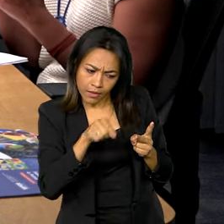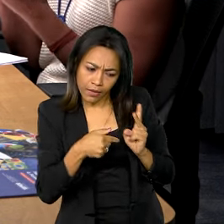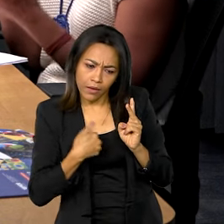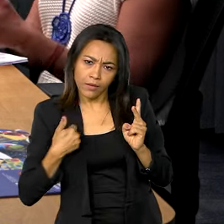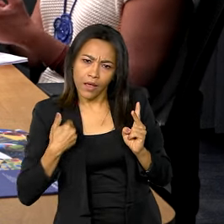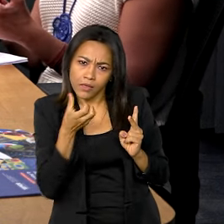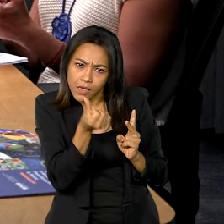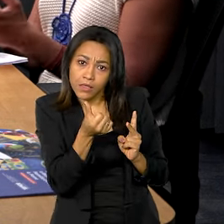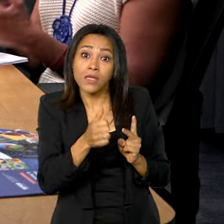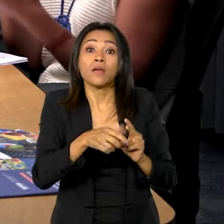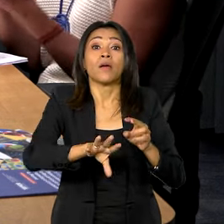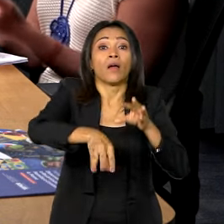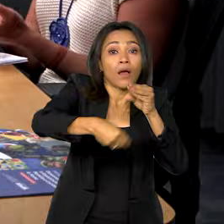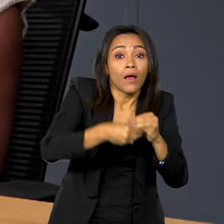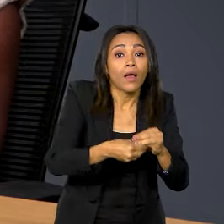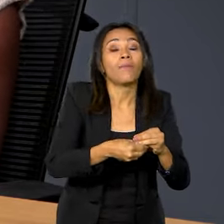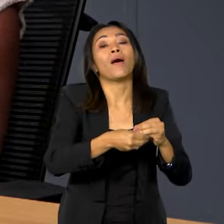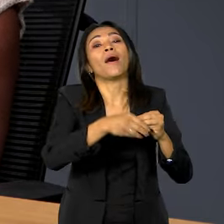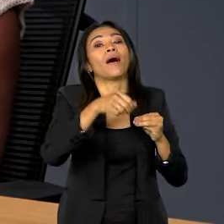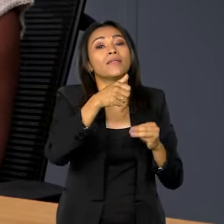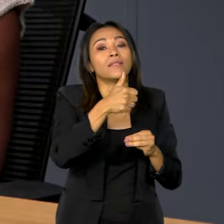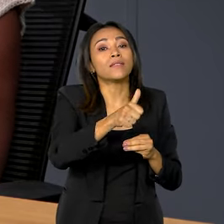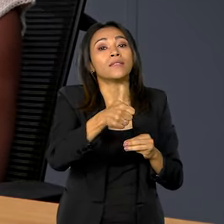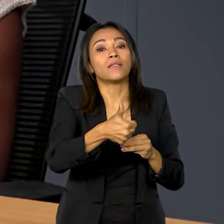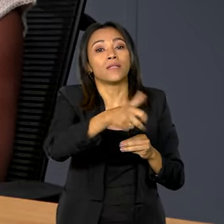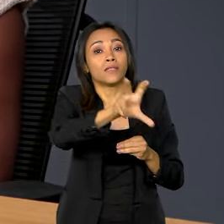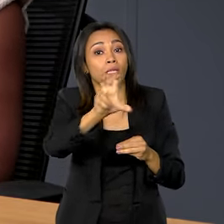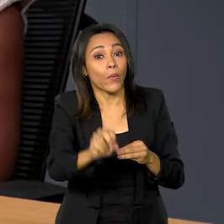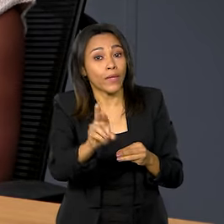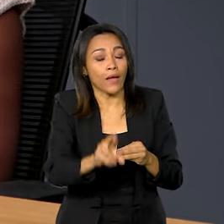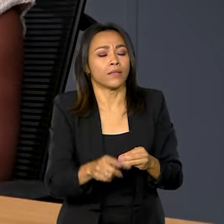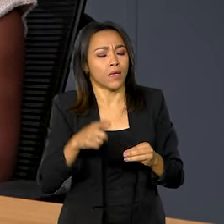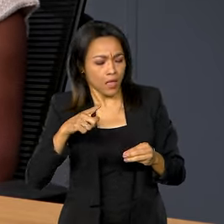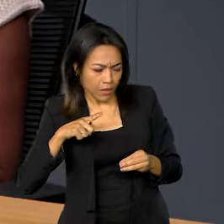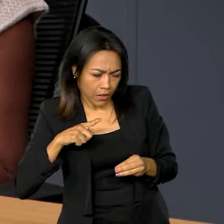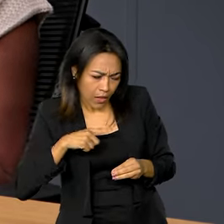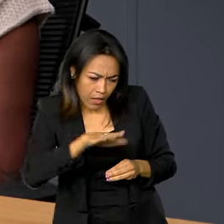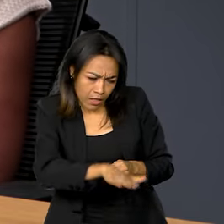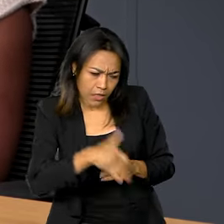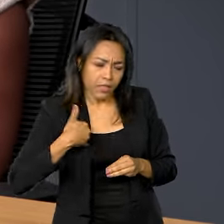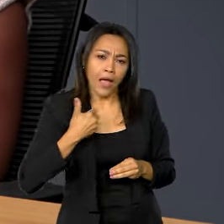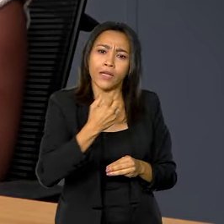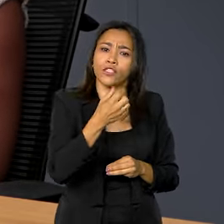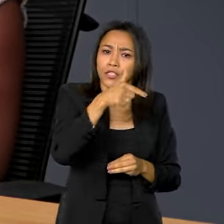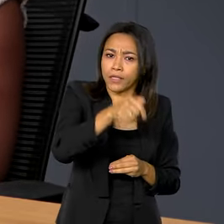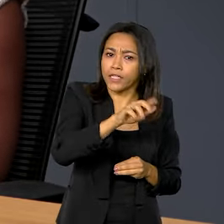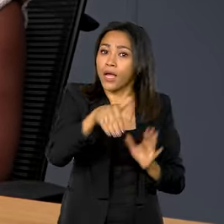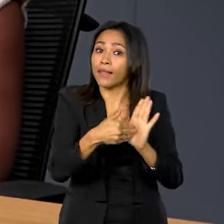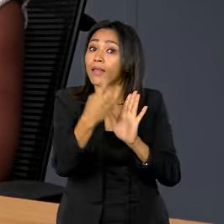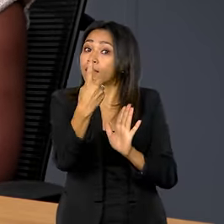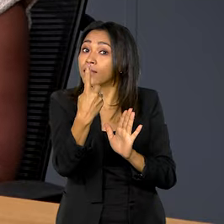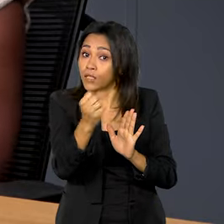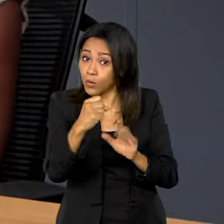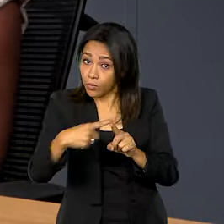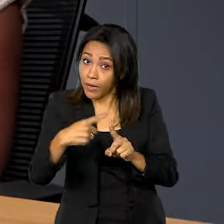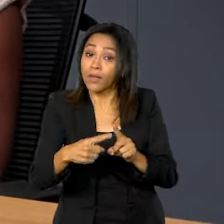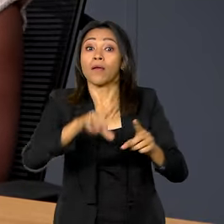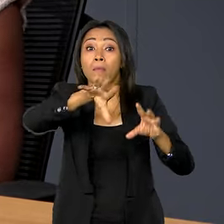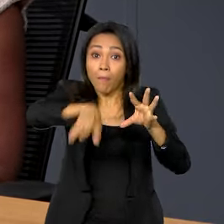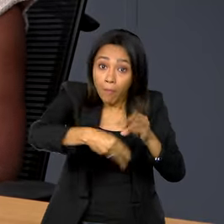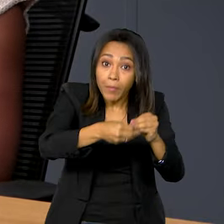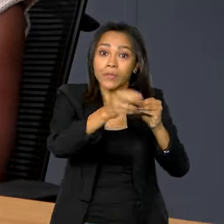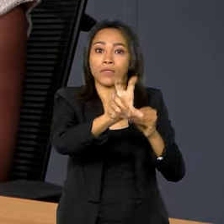anos é 142 Mais um benefício de 150 Se temos uma criança de 7 a 18 anos incompleto é mais